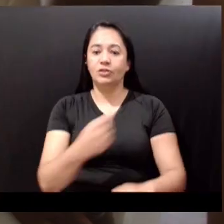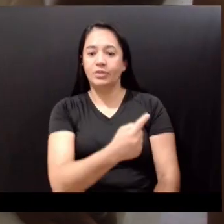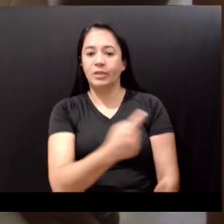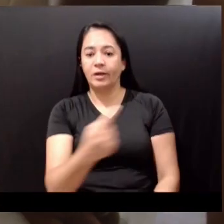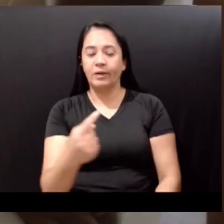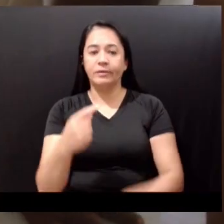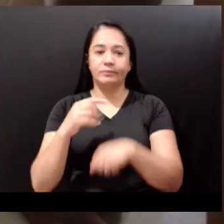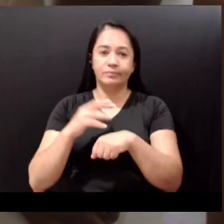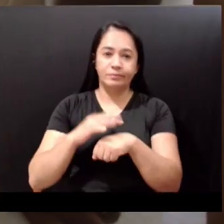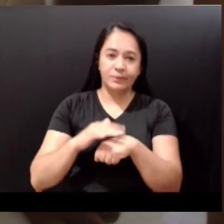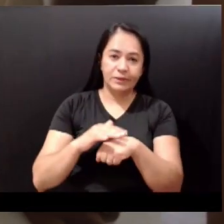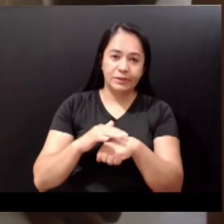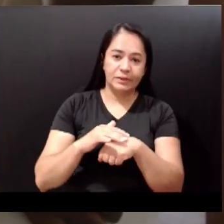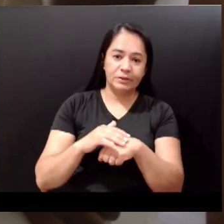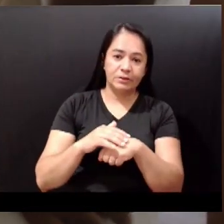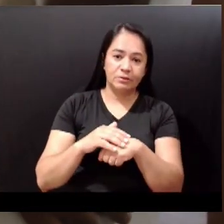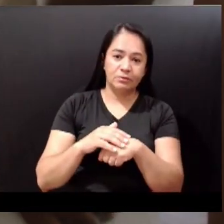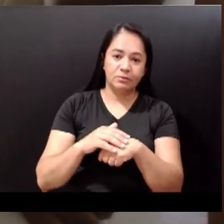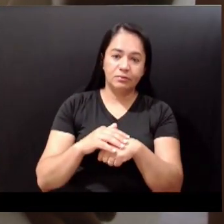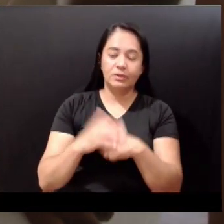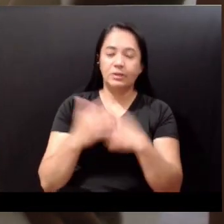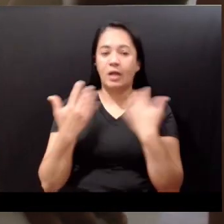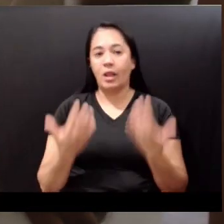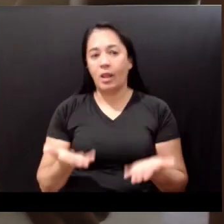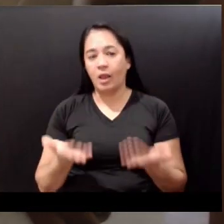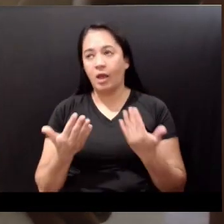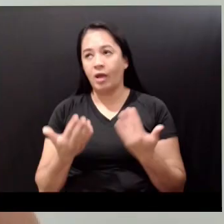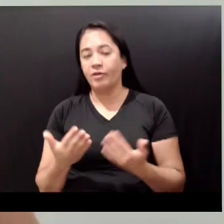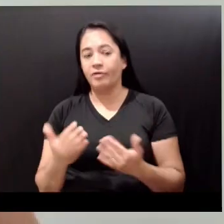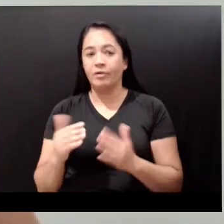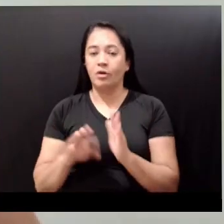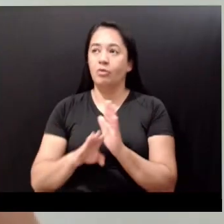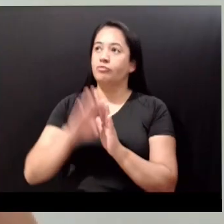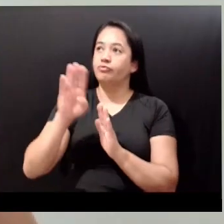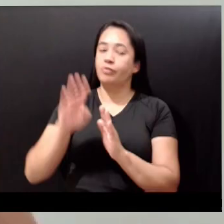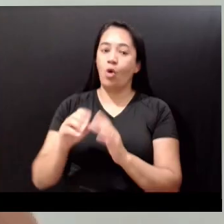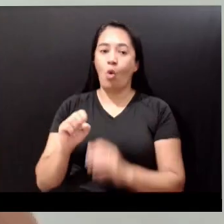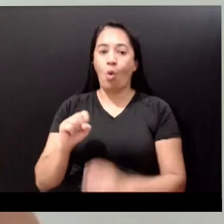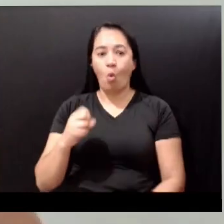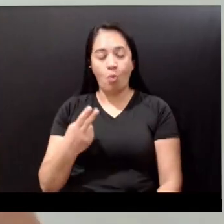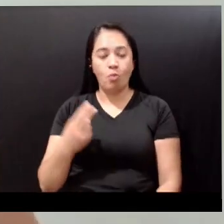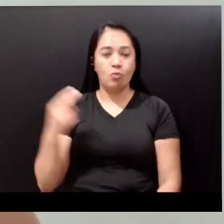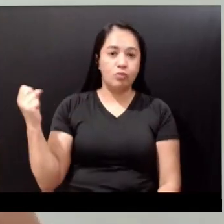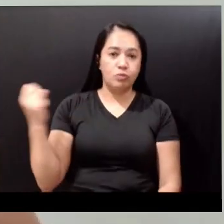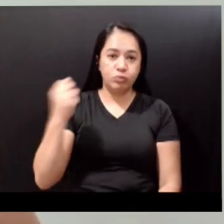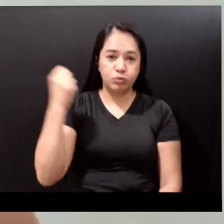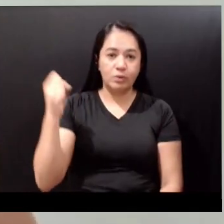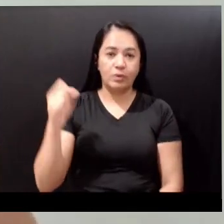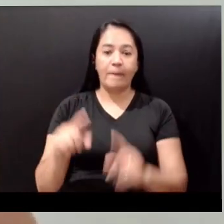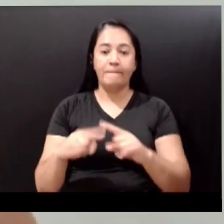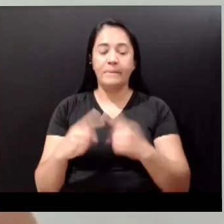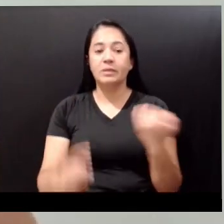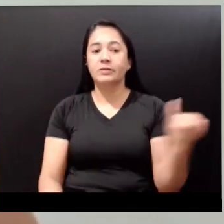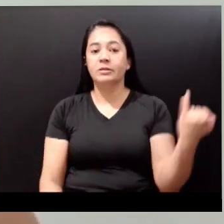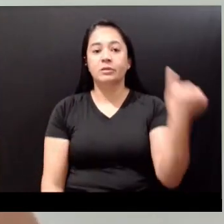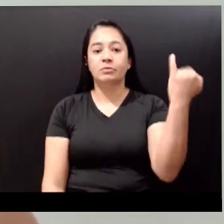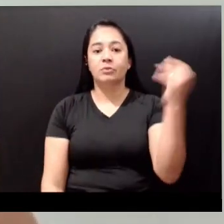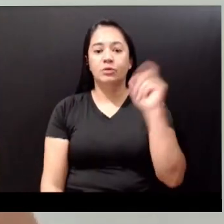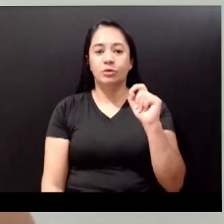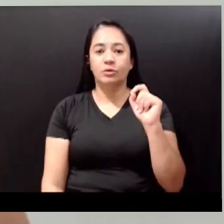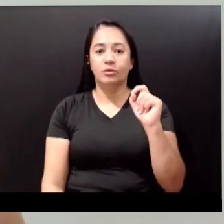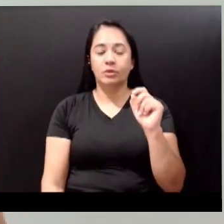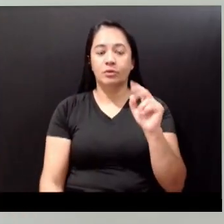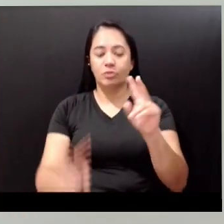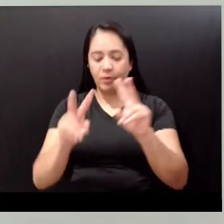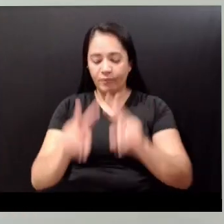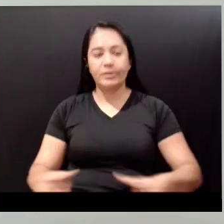cada paciente, se existe um grau de incapacidade leve, moderada ou grave. O mais importante é